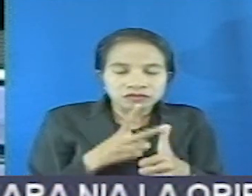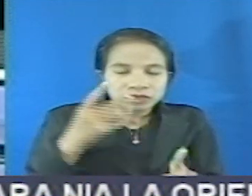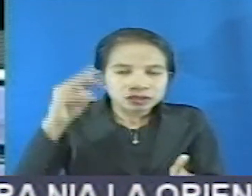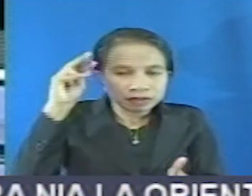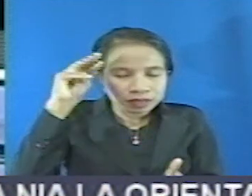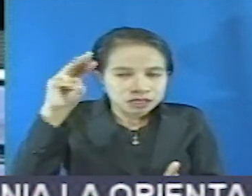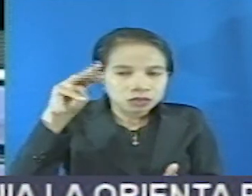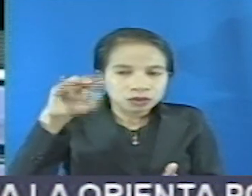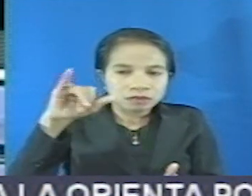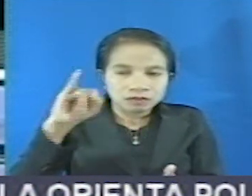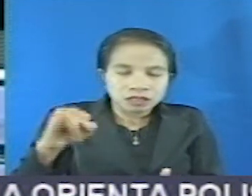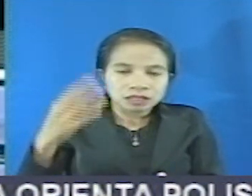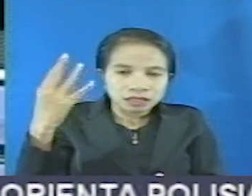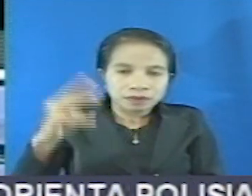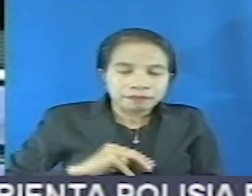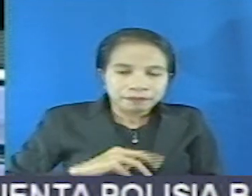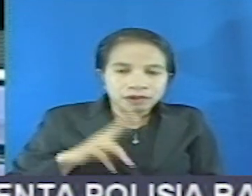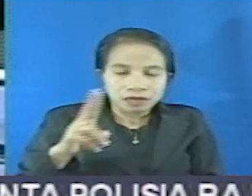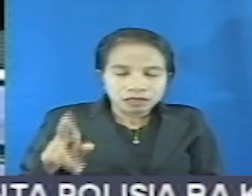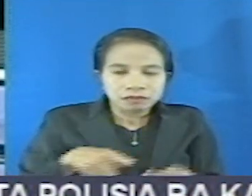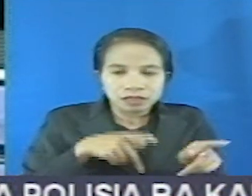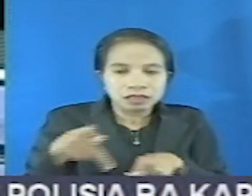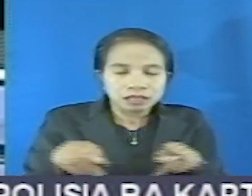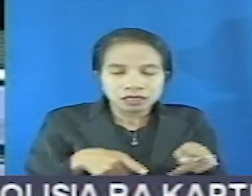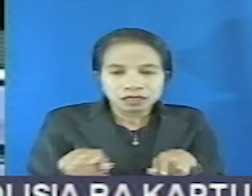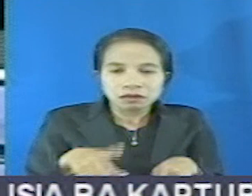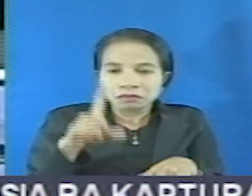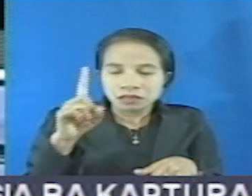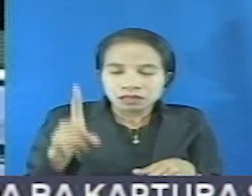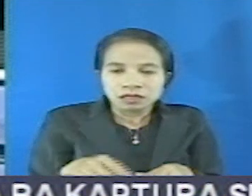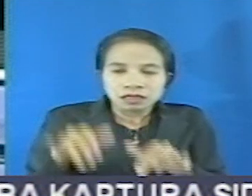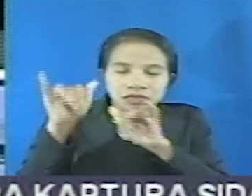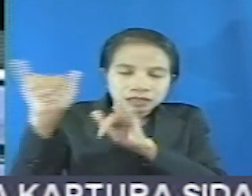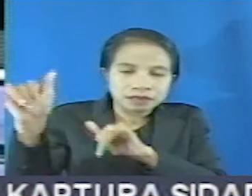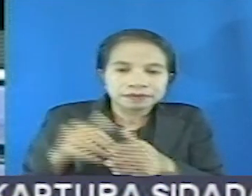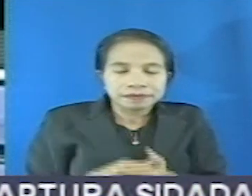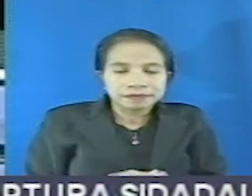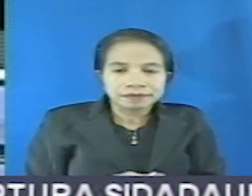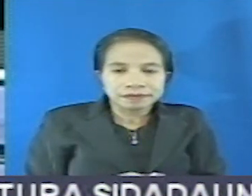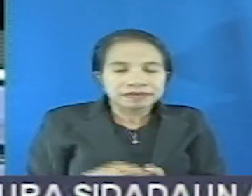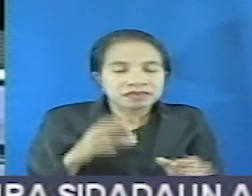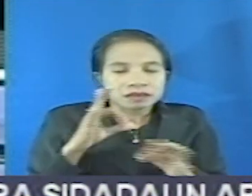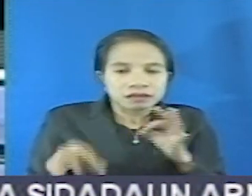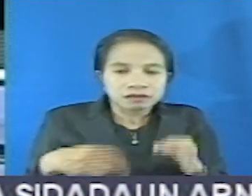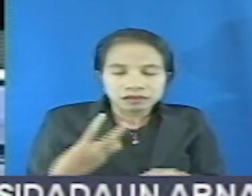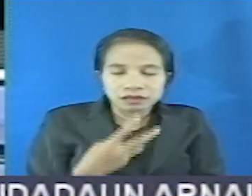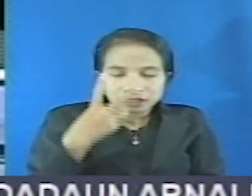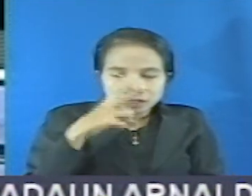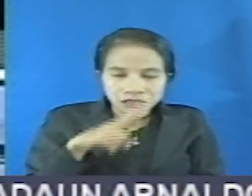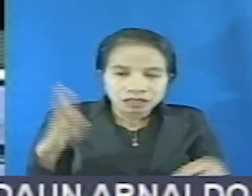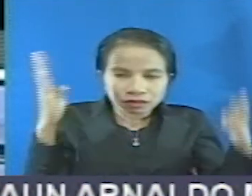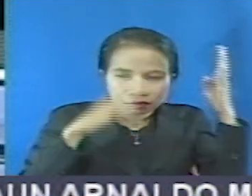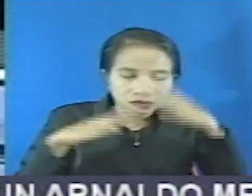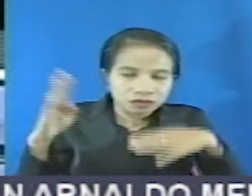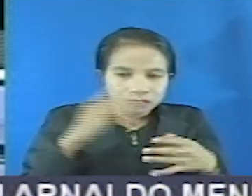iha manleu ba itania cidadão ida nebe hela ene ba portanto se itahare ba caso